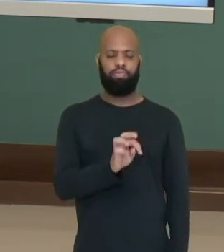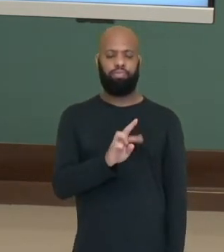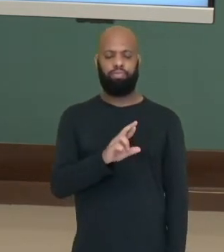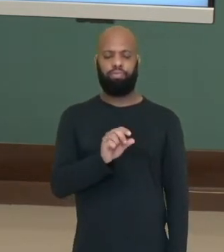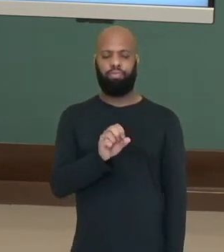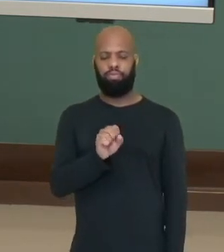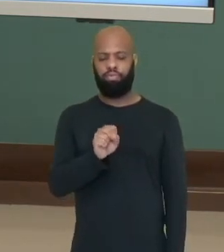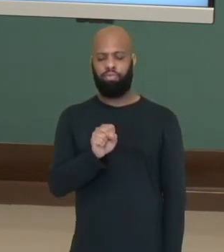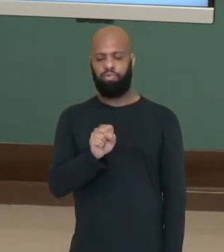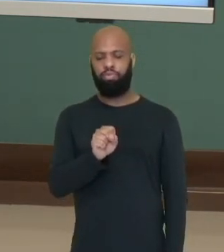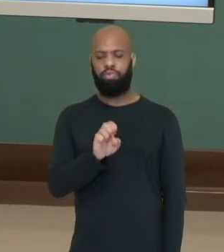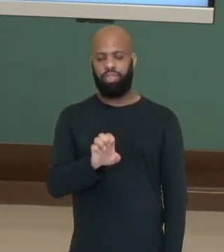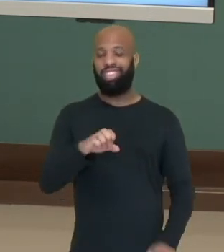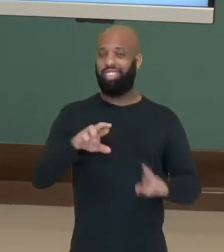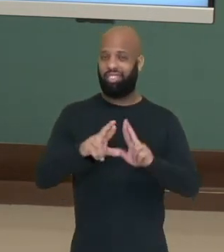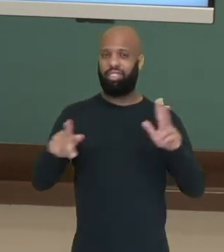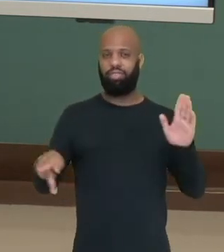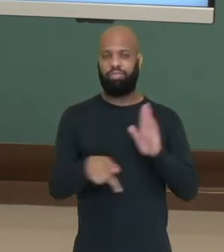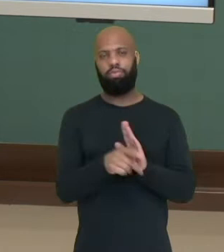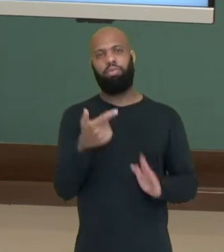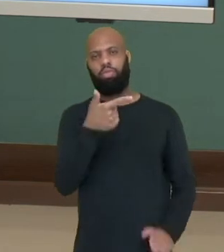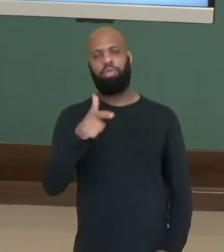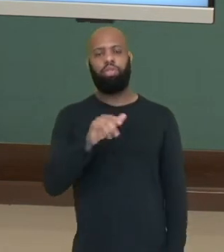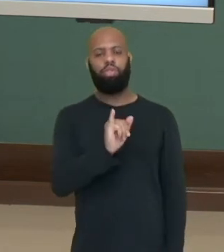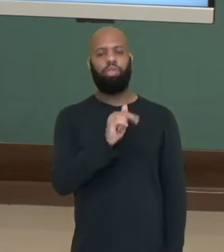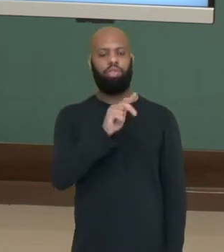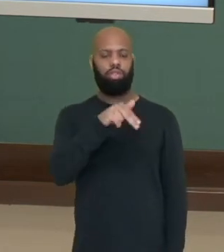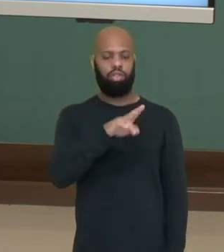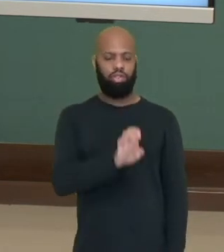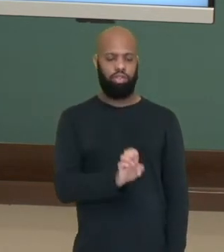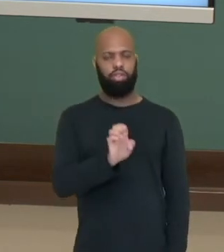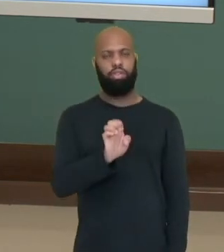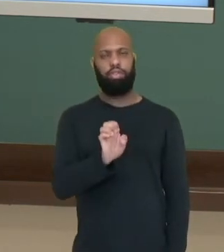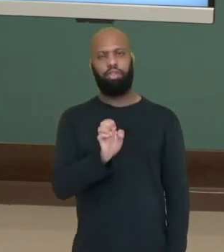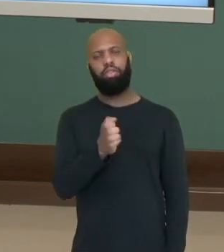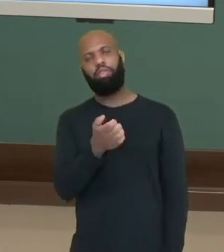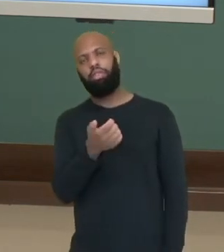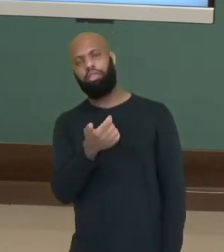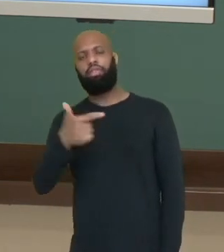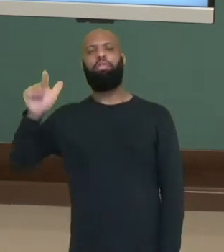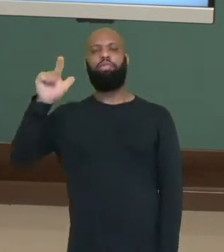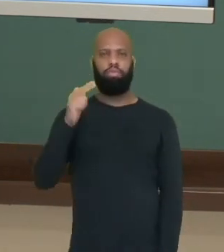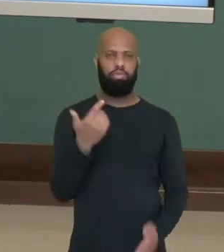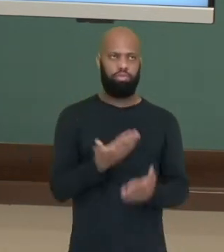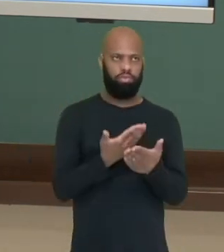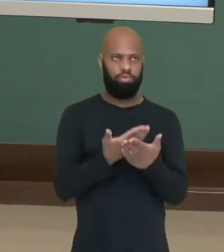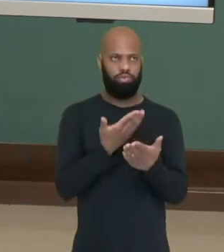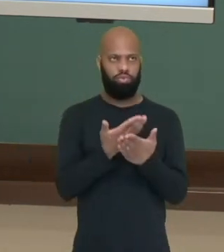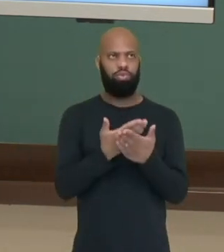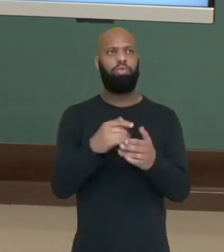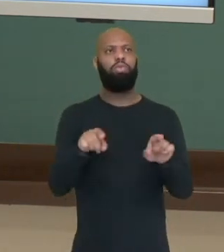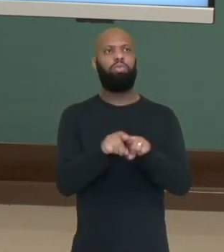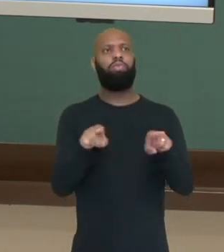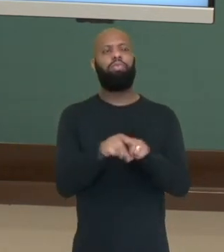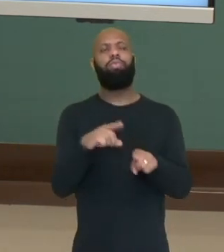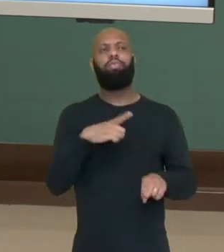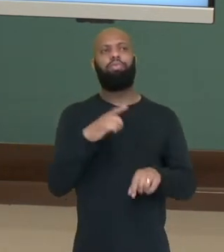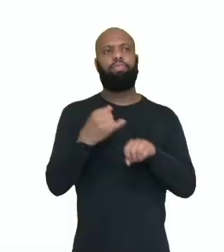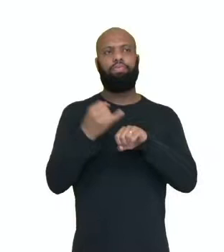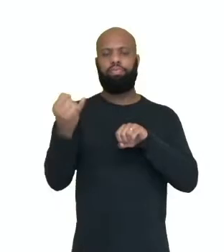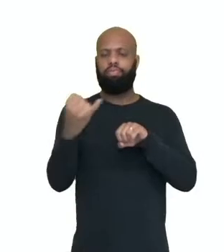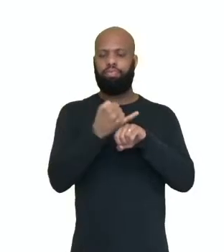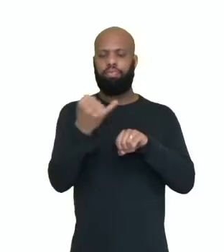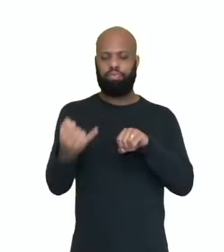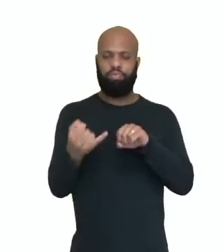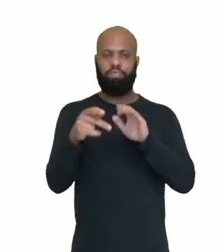eletrólise ígnea que vimos em aulas anteriores. Então olha só, além dos íons provenientes da autoionização